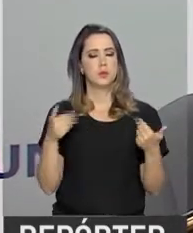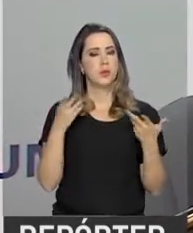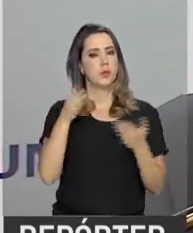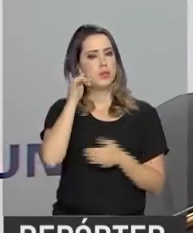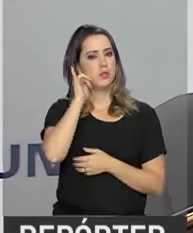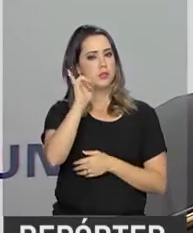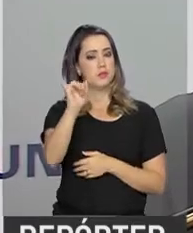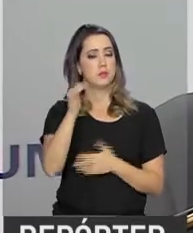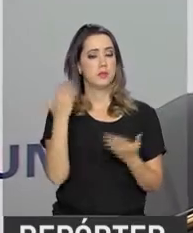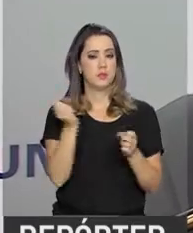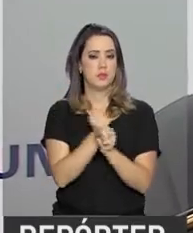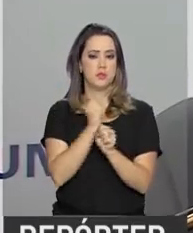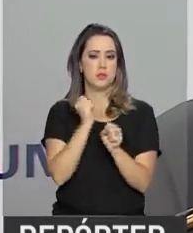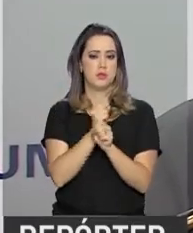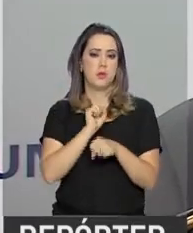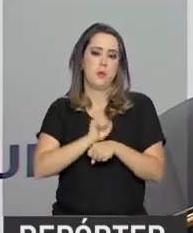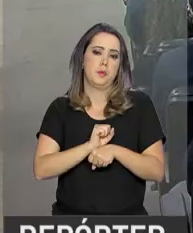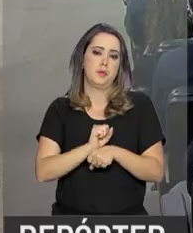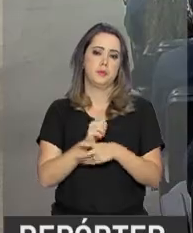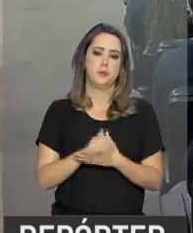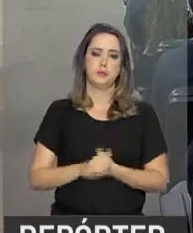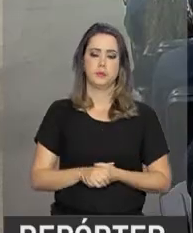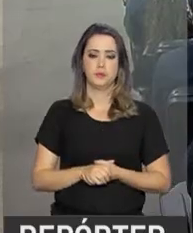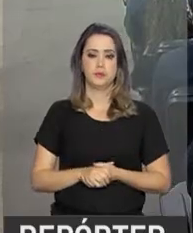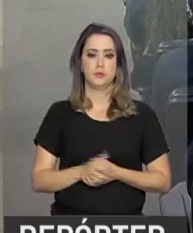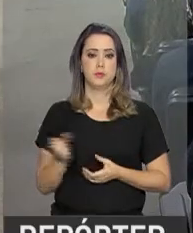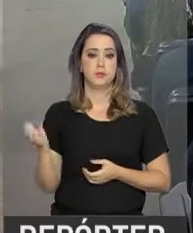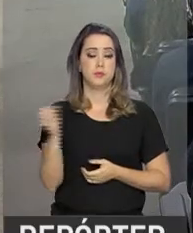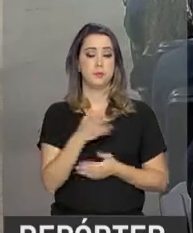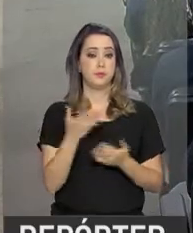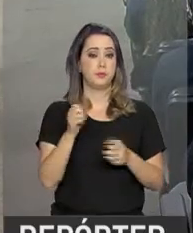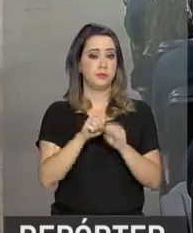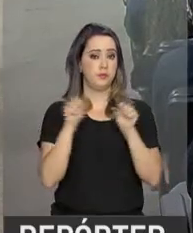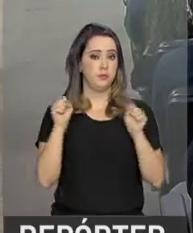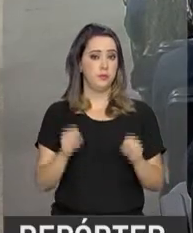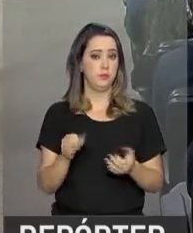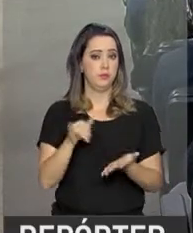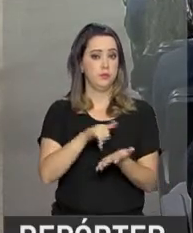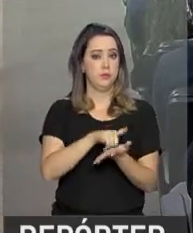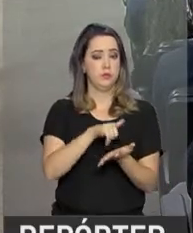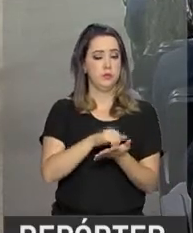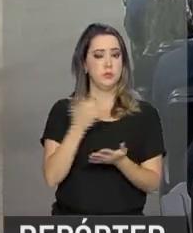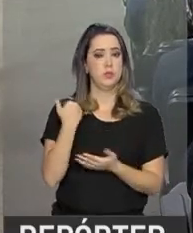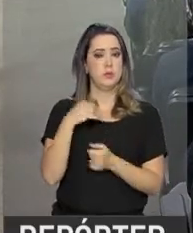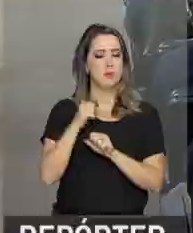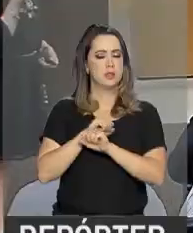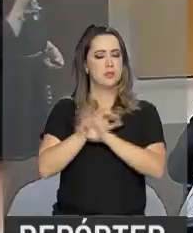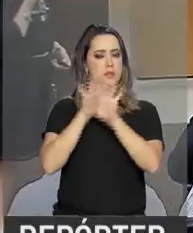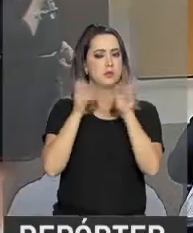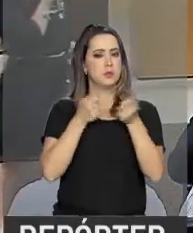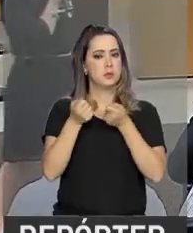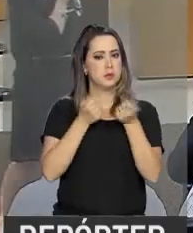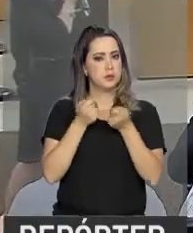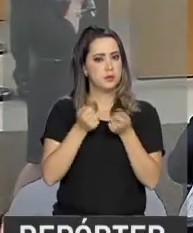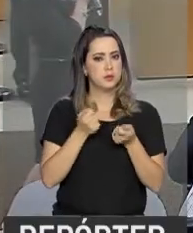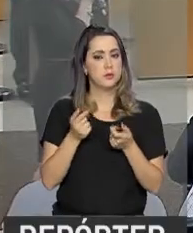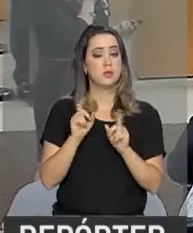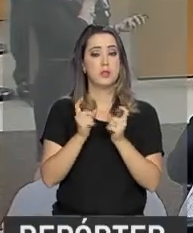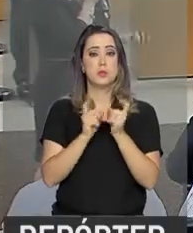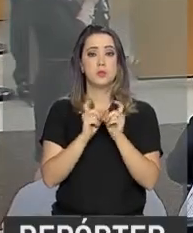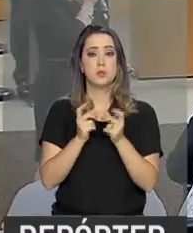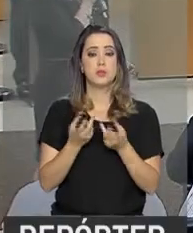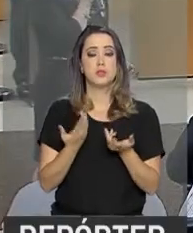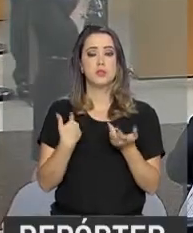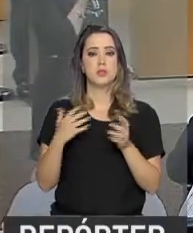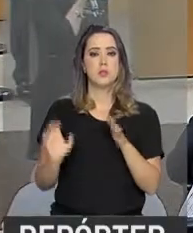essa quantidade de obras que nós temos paradas hoje as novas funcionalidades vão ajudar a dar mais transparência ao sistema de gestão de